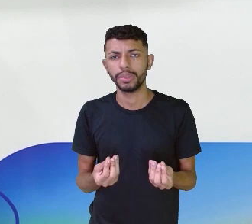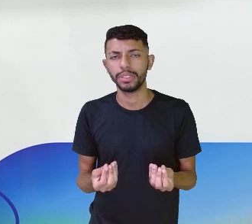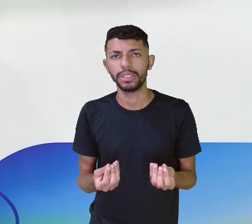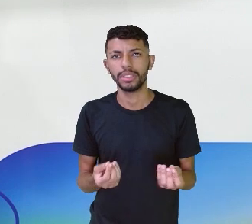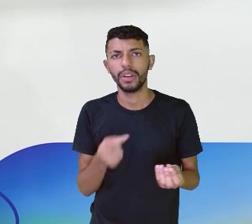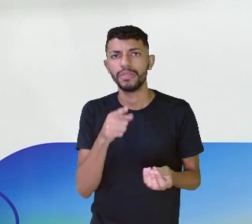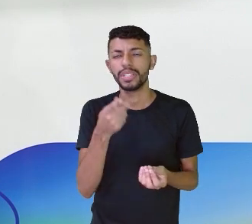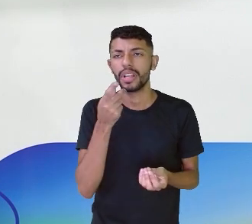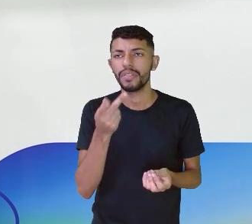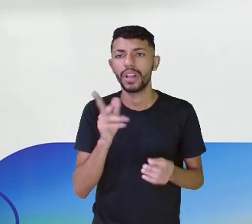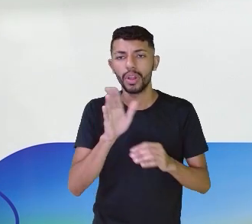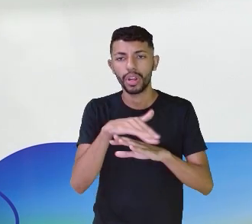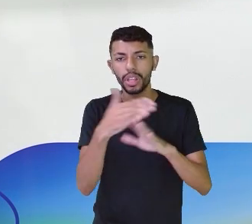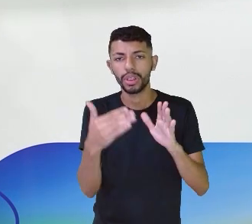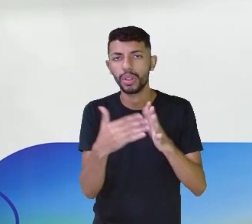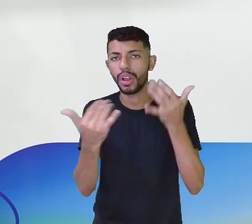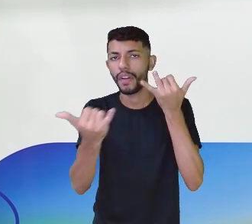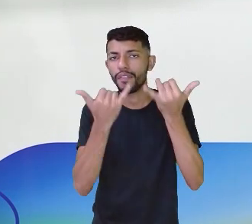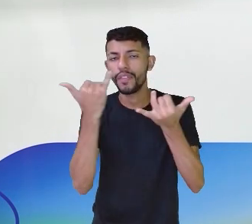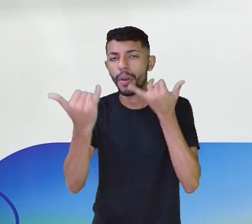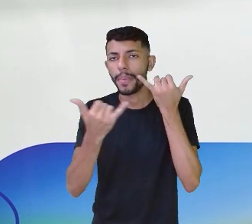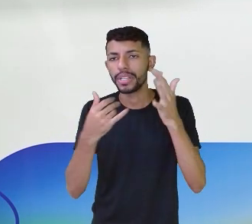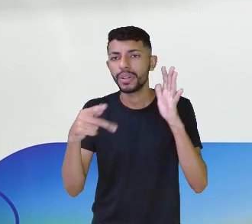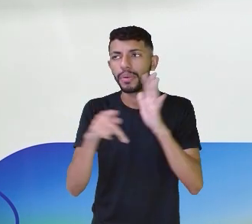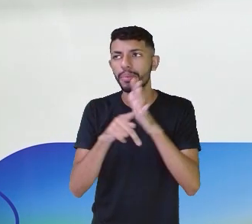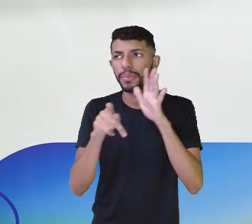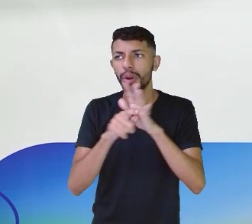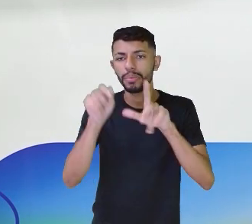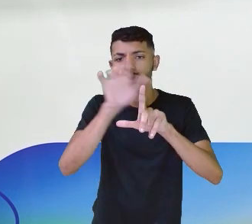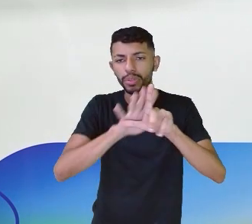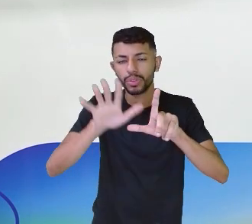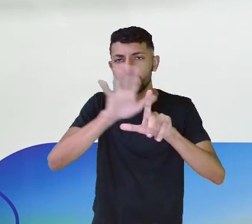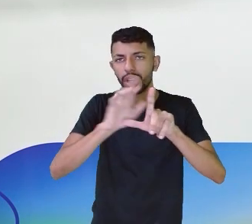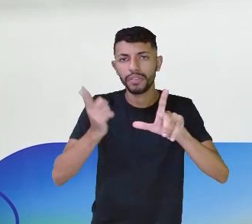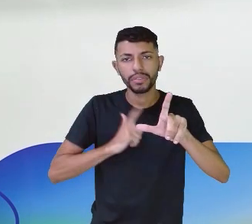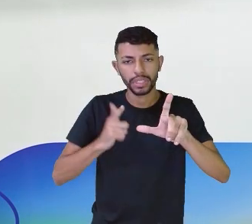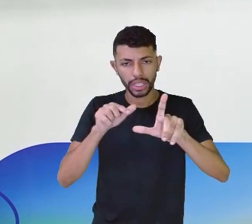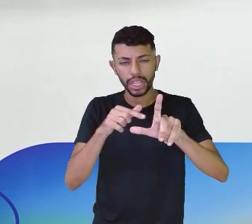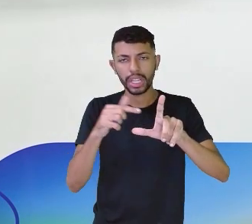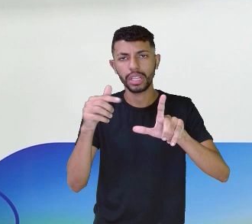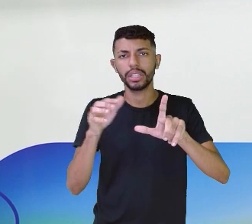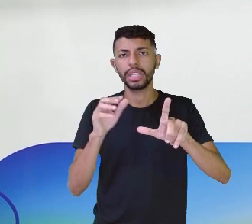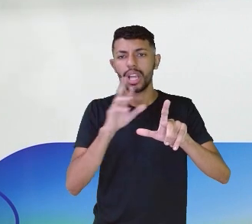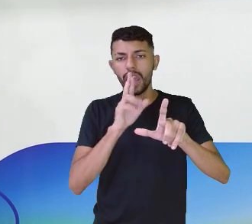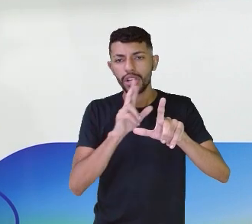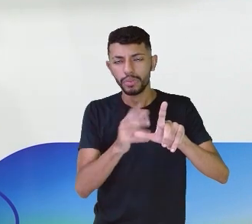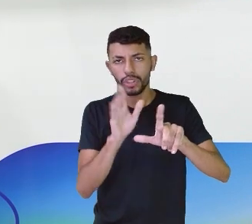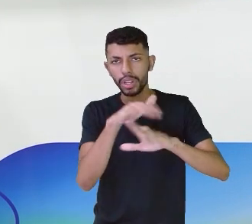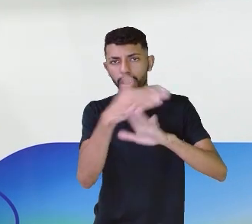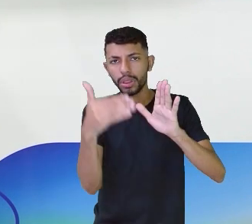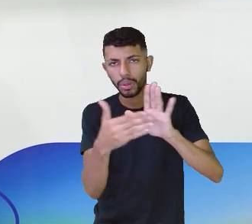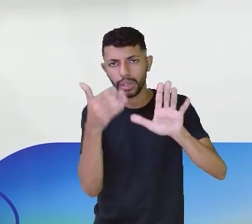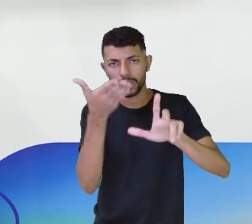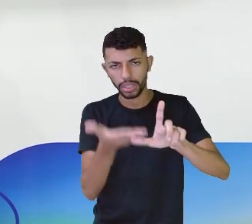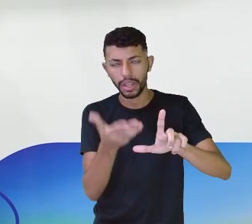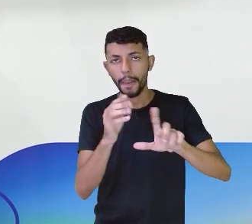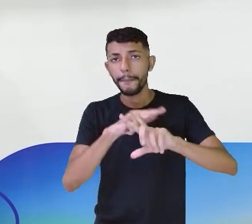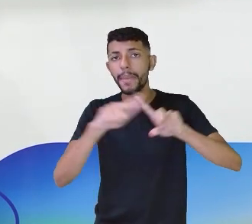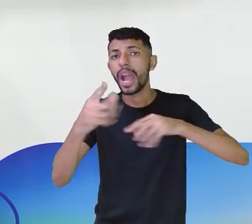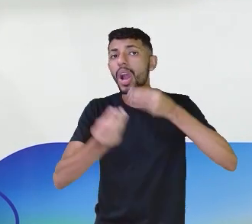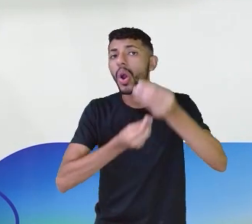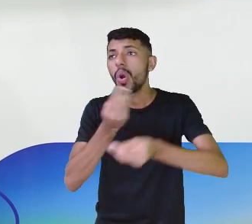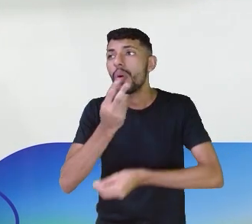disse que as informações dos gráficos estão lá, que as respostas estavam lá. E como é que eu vou fazer